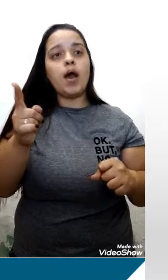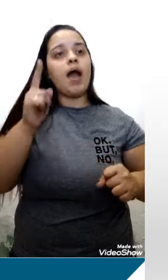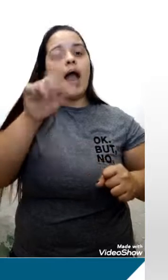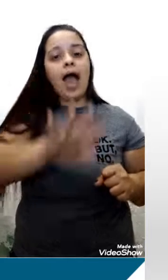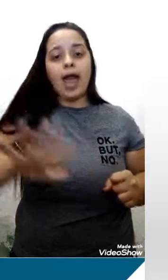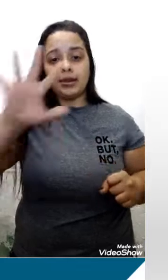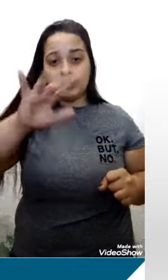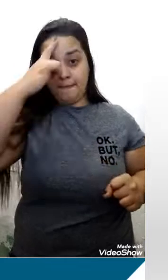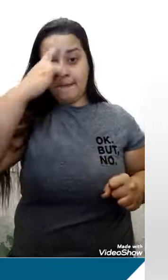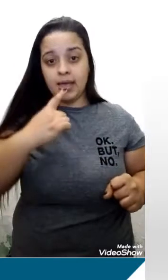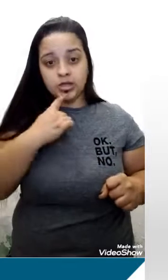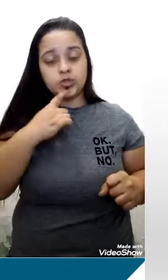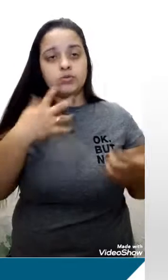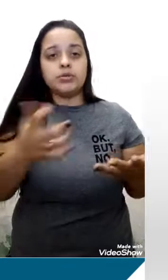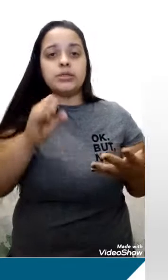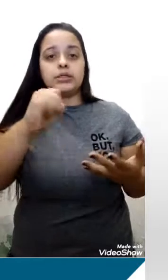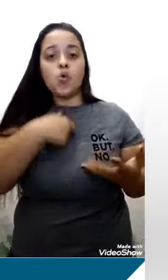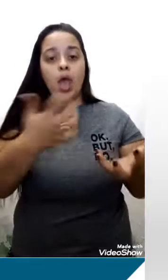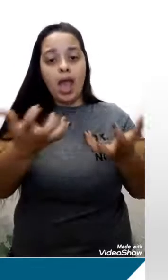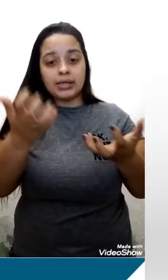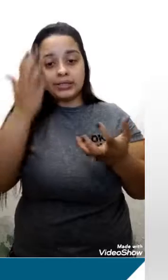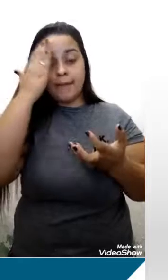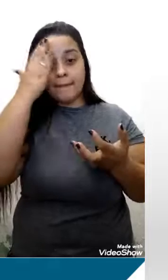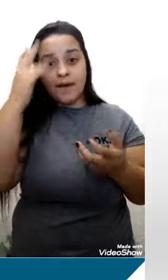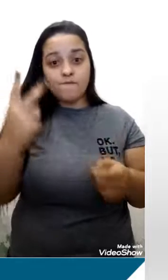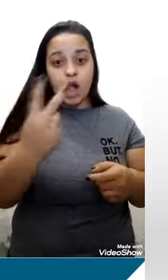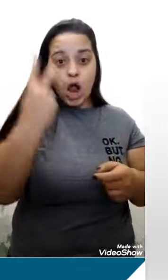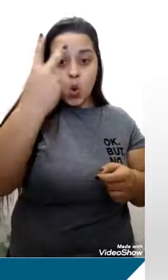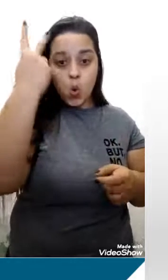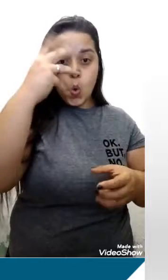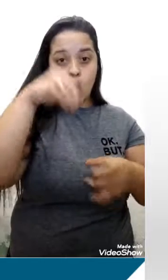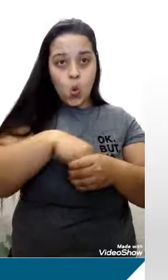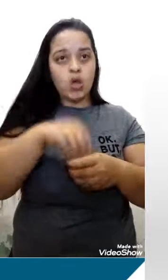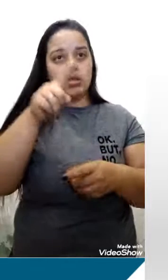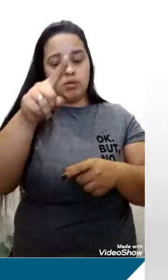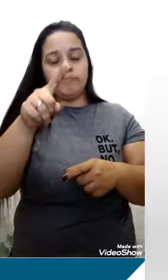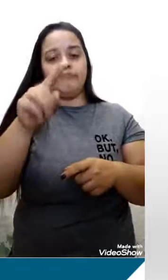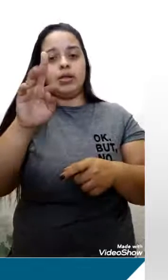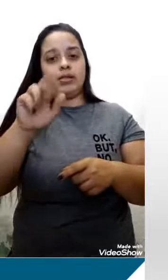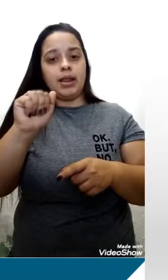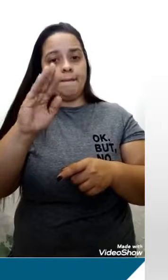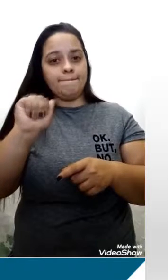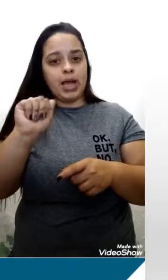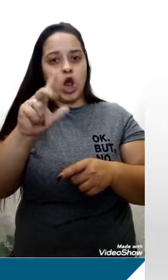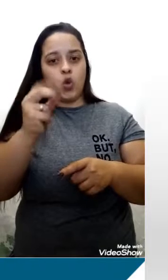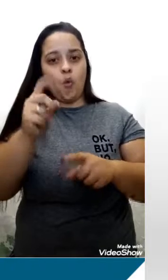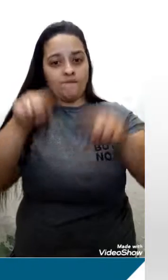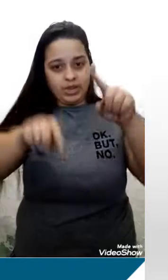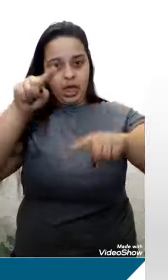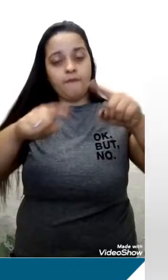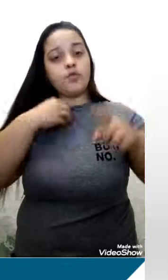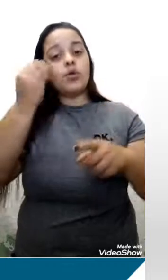da área da figura. Ou seja, se eu quiser saber o valor do trabalho de uma força variável,